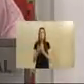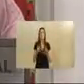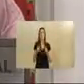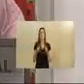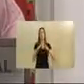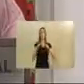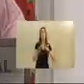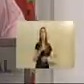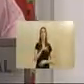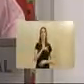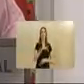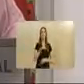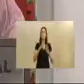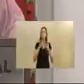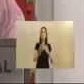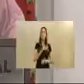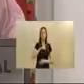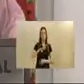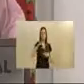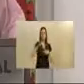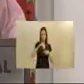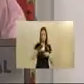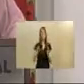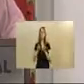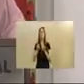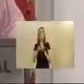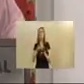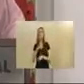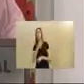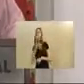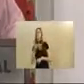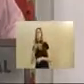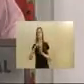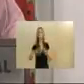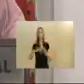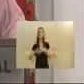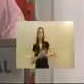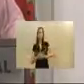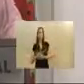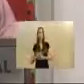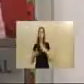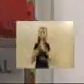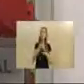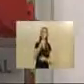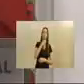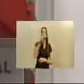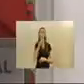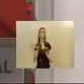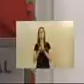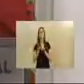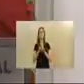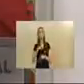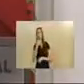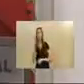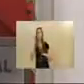social atende gratuitamente crianças de 49 anos de idade de ambos os sexos na cidade de blumenau terceira idade destinado